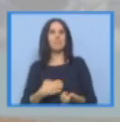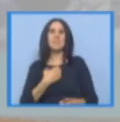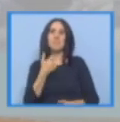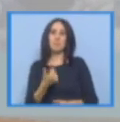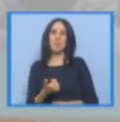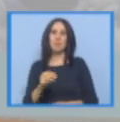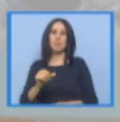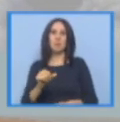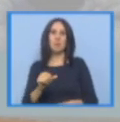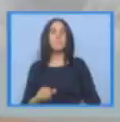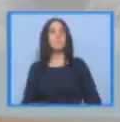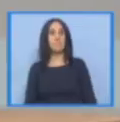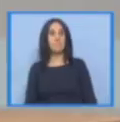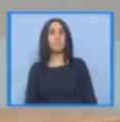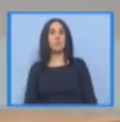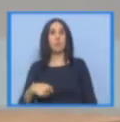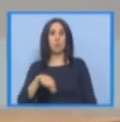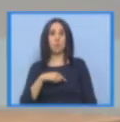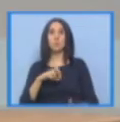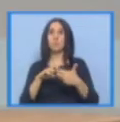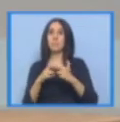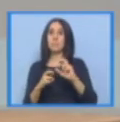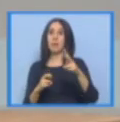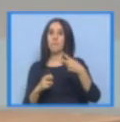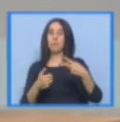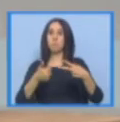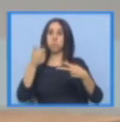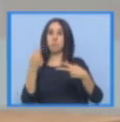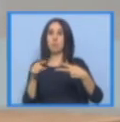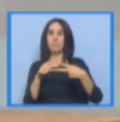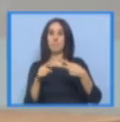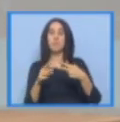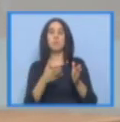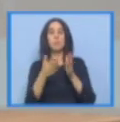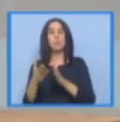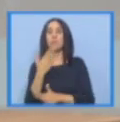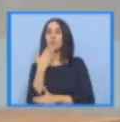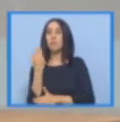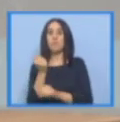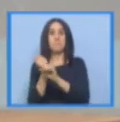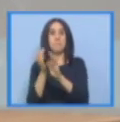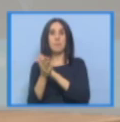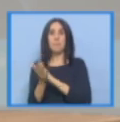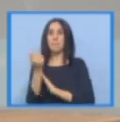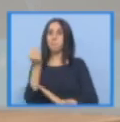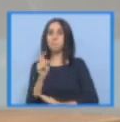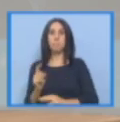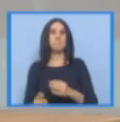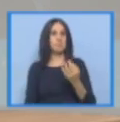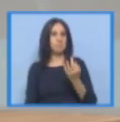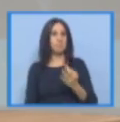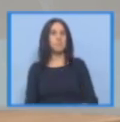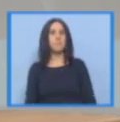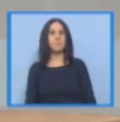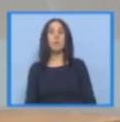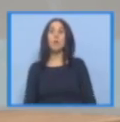bem no seu local. E nós, nesse aspecto, temos dois grandes problemas. Por um lado, os jovens que não conseguem o primeiro emprego, Exatamente. ou que